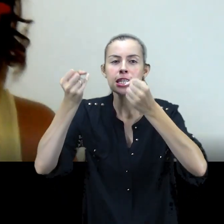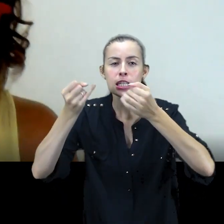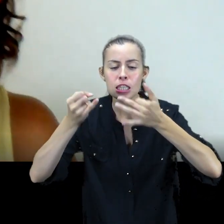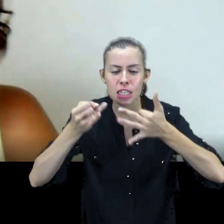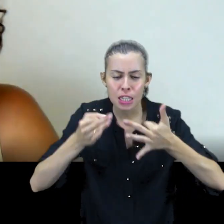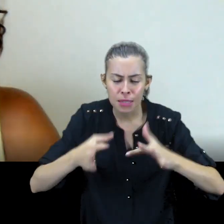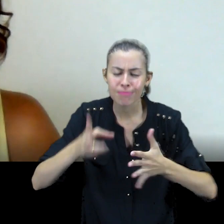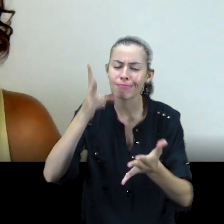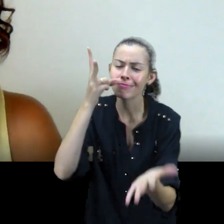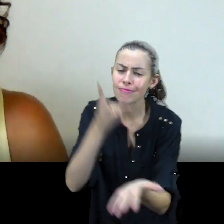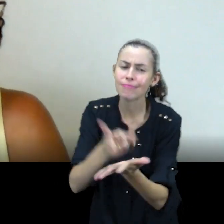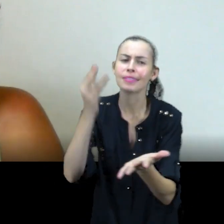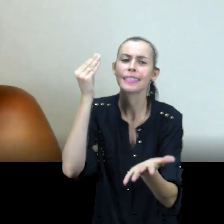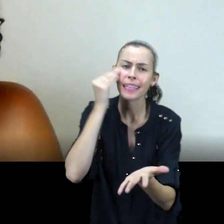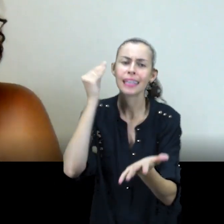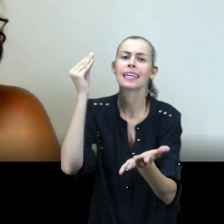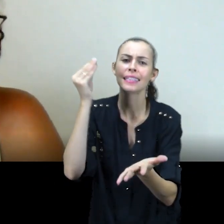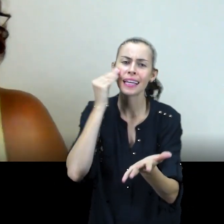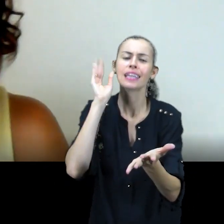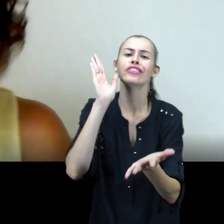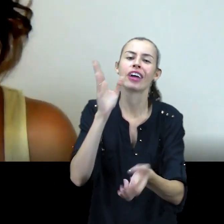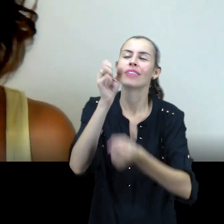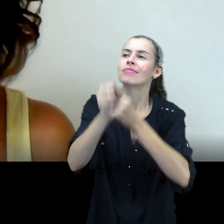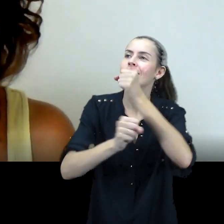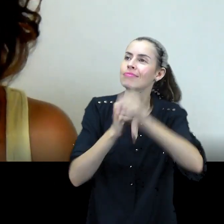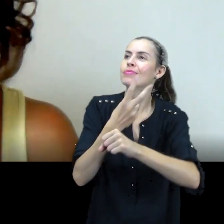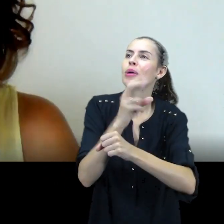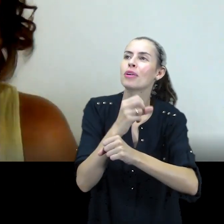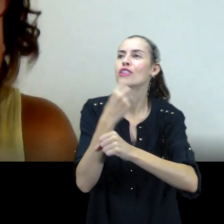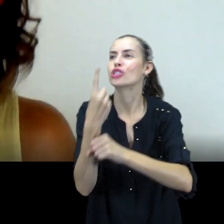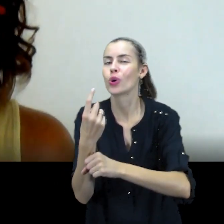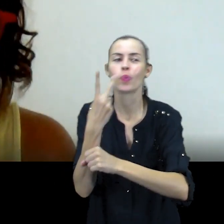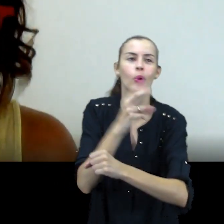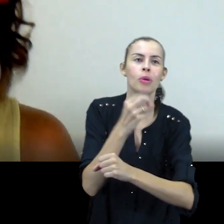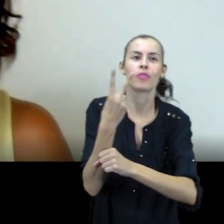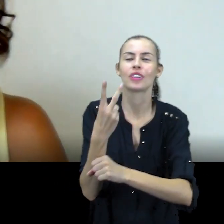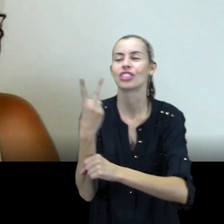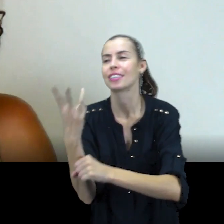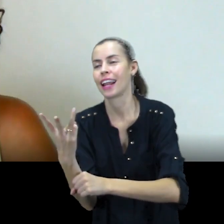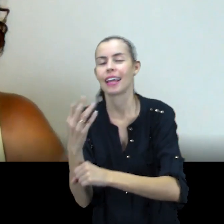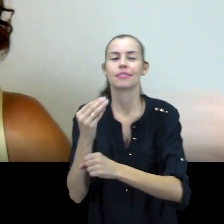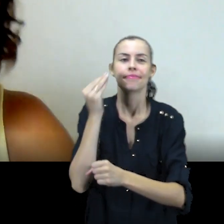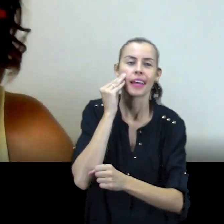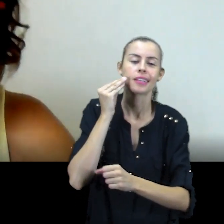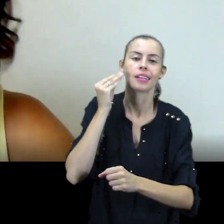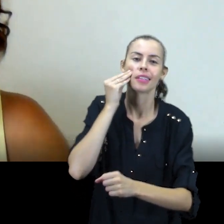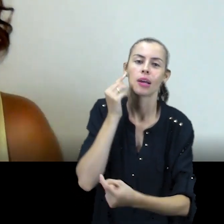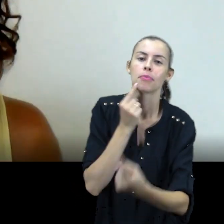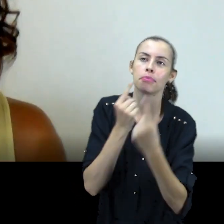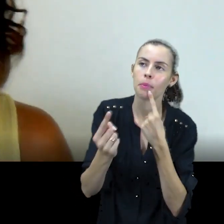que ser interdisciplinar, tem que ser isso. Porque às vezes chegam propostas que são muito interessantes, mas que não estão dentro, ou não ficou muito claro o